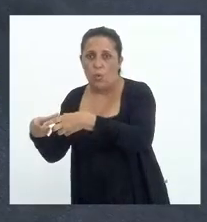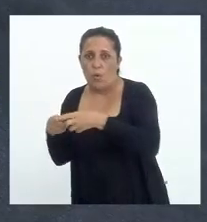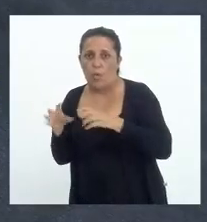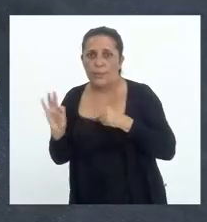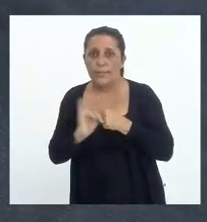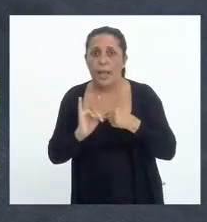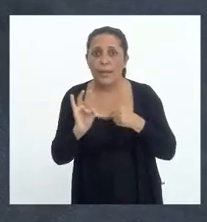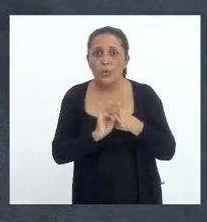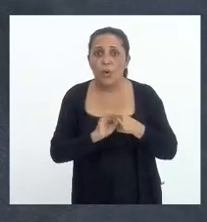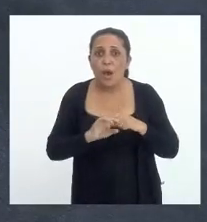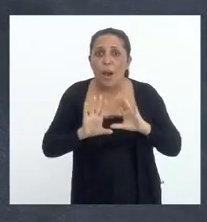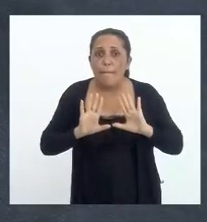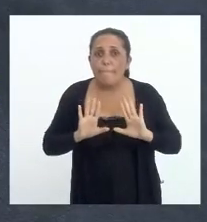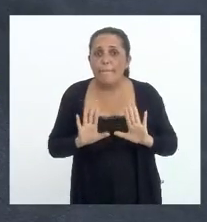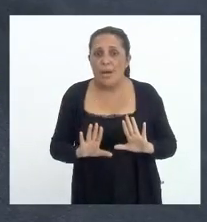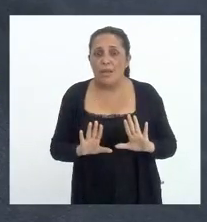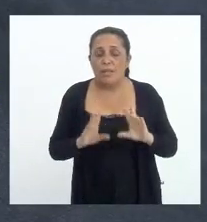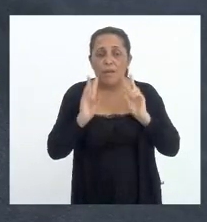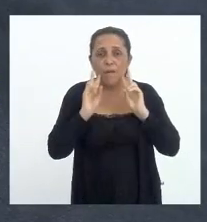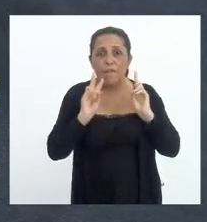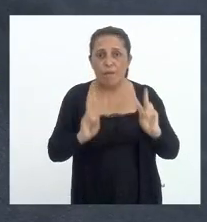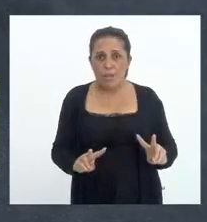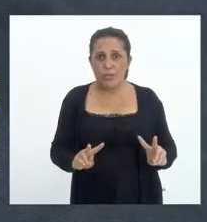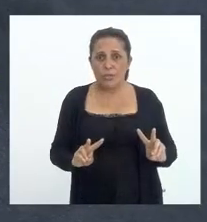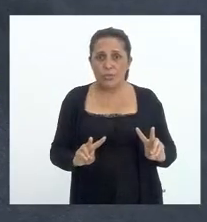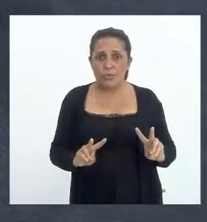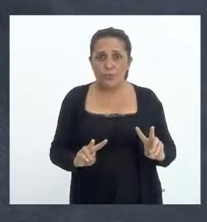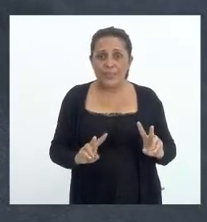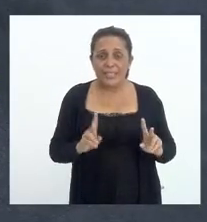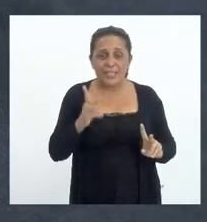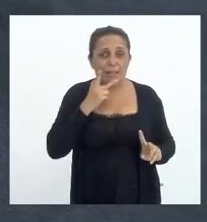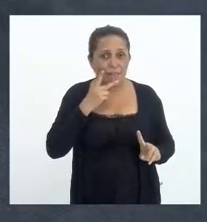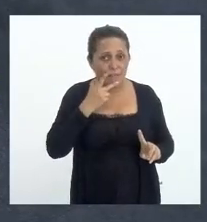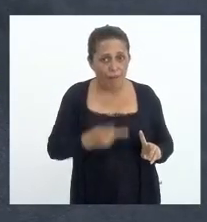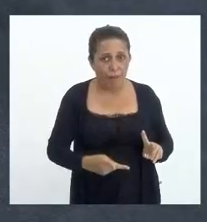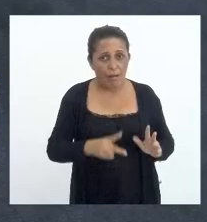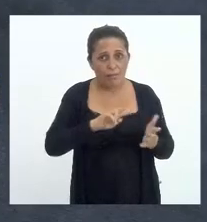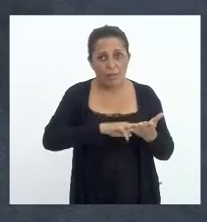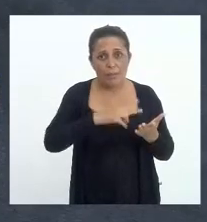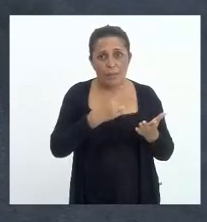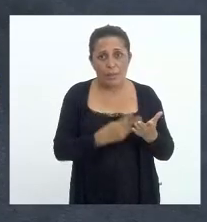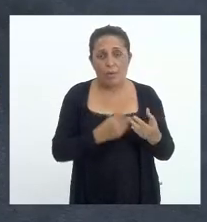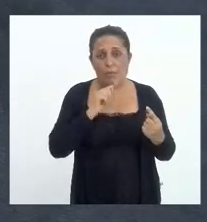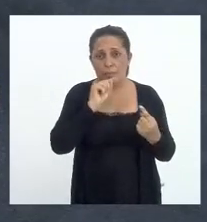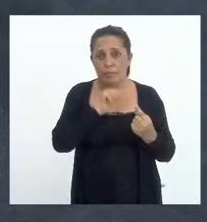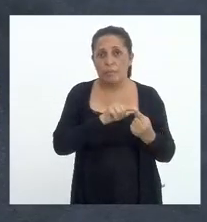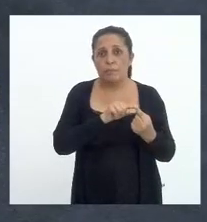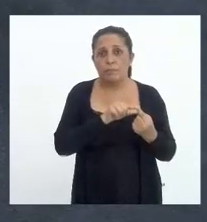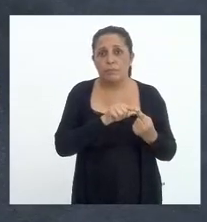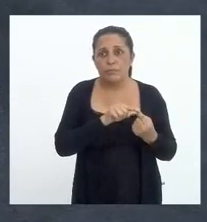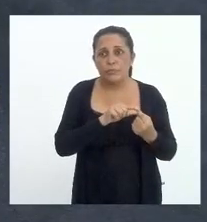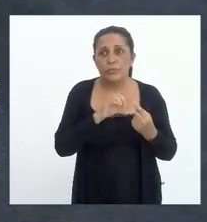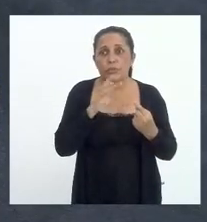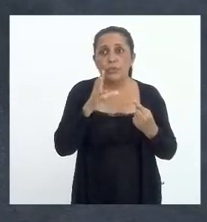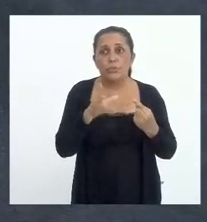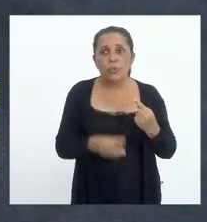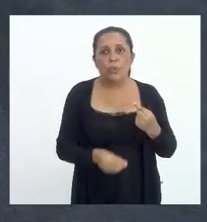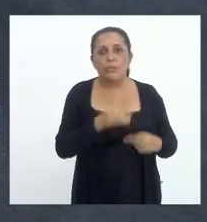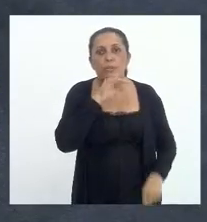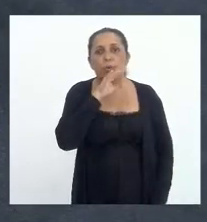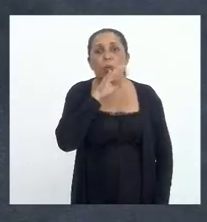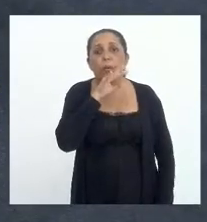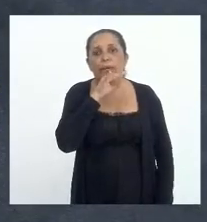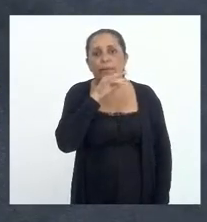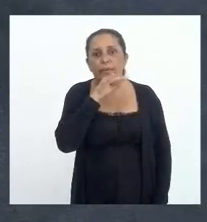Mas eu reparo que todas essas interpretações, e é nisso que eu queria pontuar, são todas ruins para a